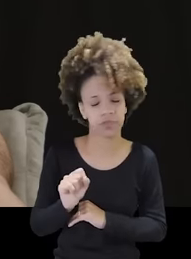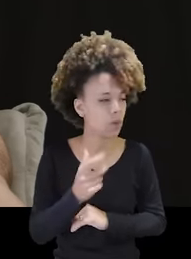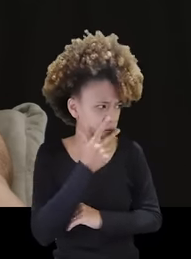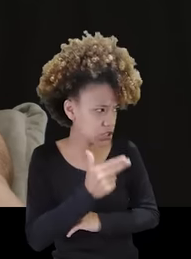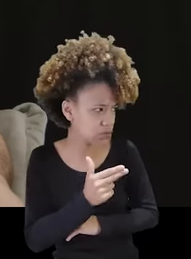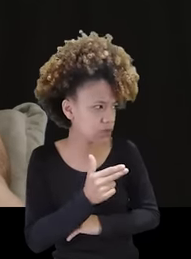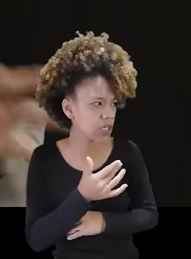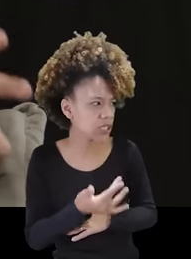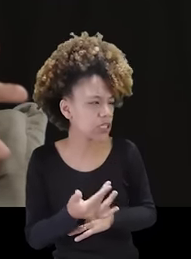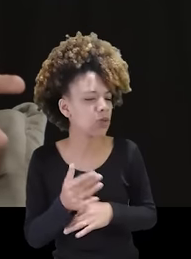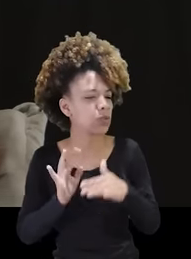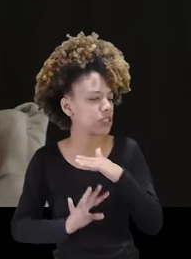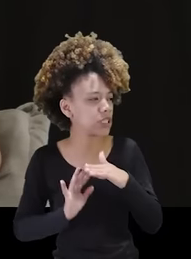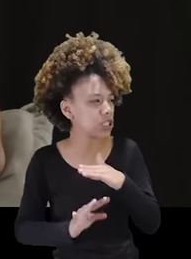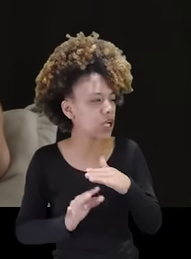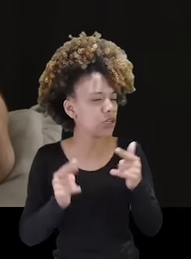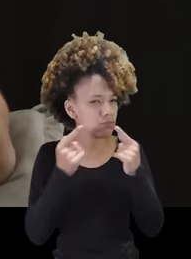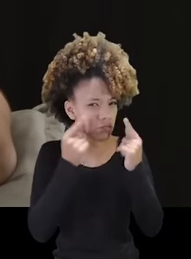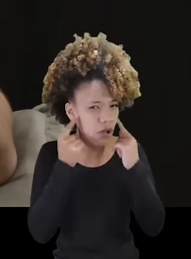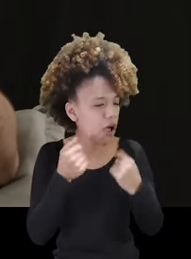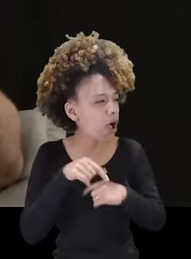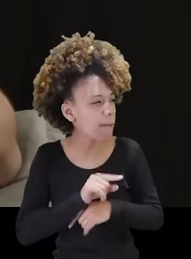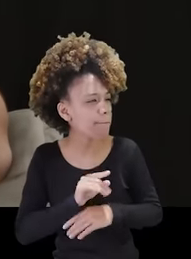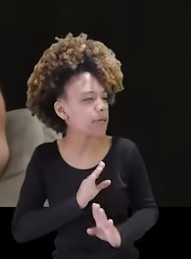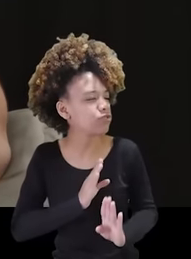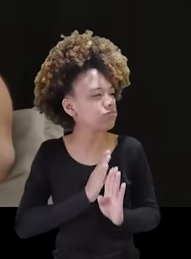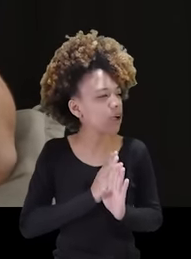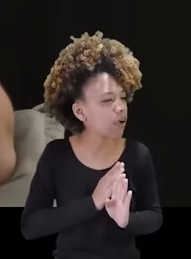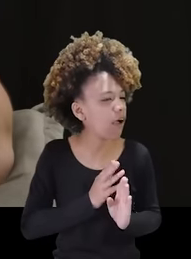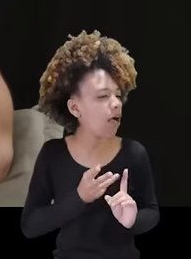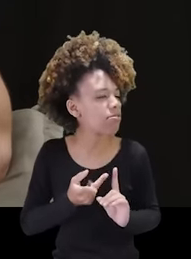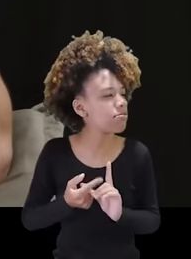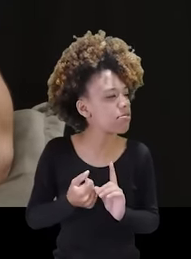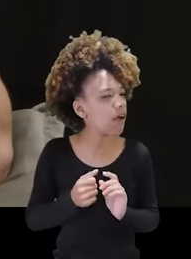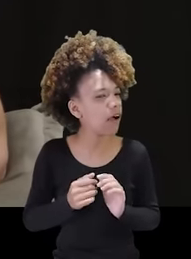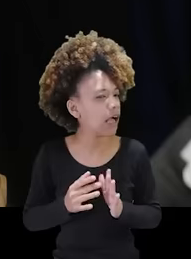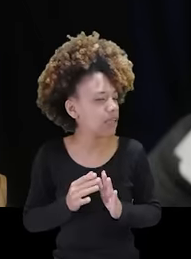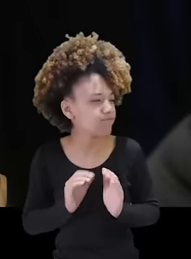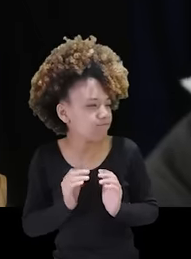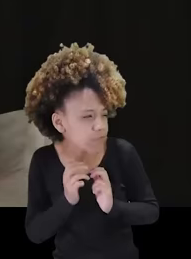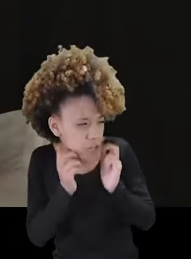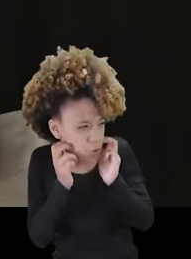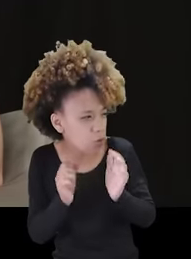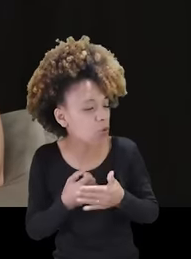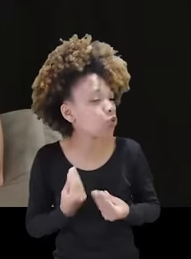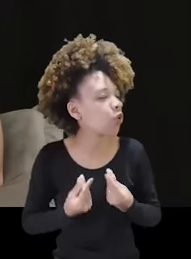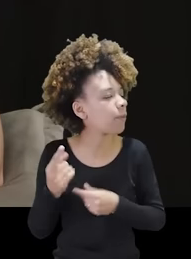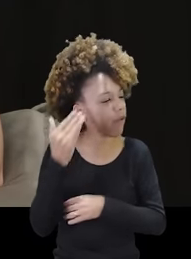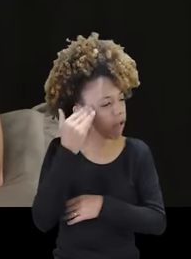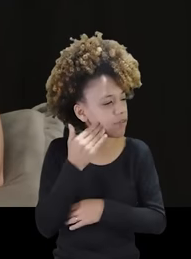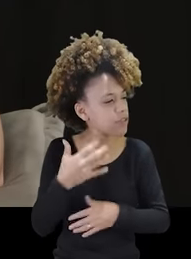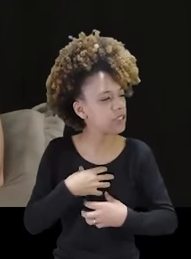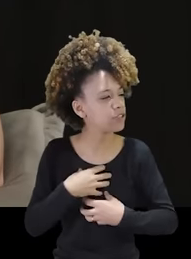tenho machismo que oriental ele tem uma coisa meio de para chegar nas pessoas ela é mais contido e tal como é que ela na